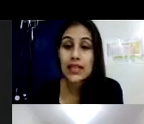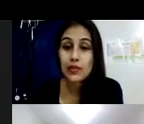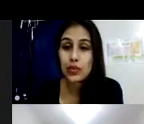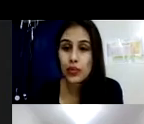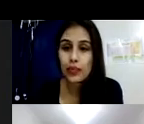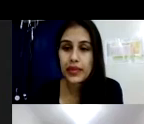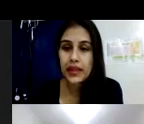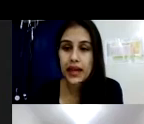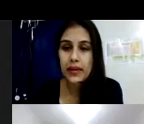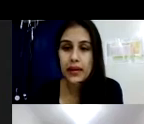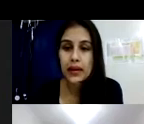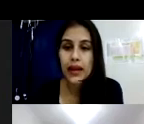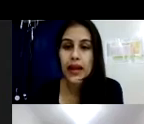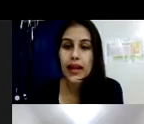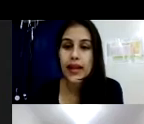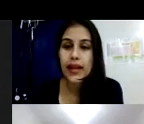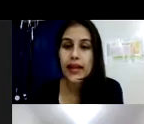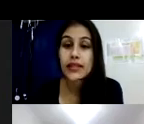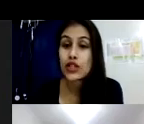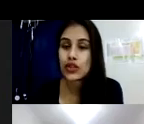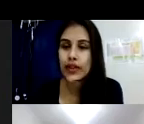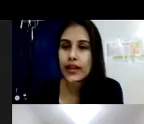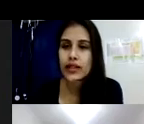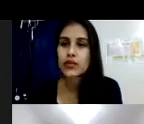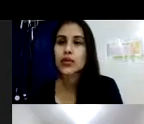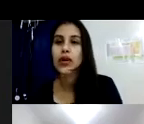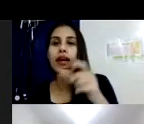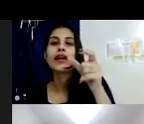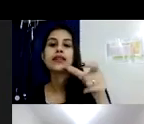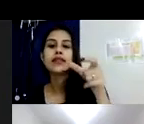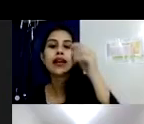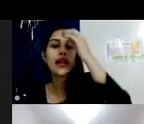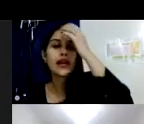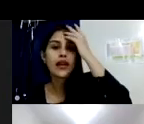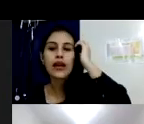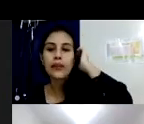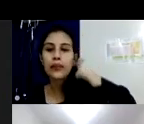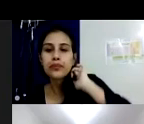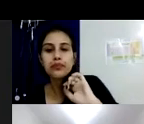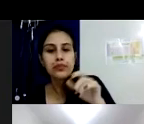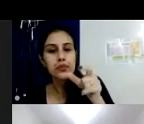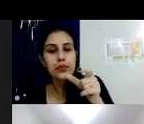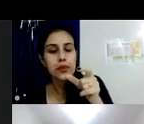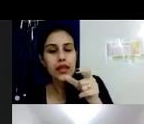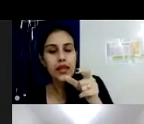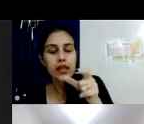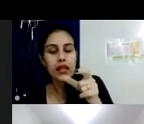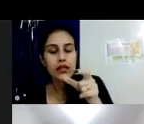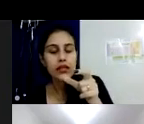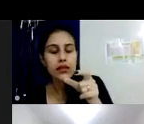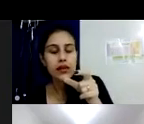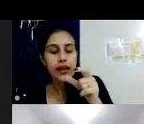sem canto, tá? Se tiver canto, existem